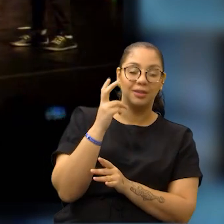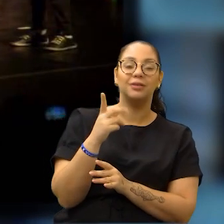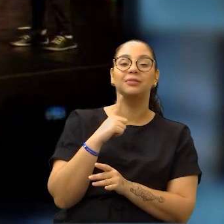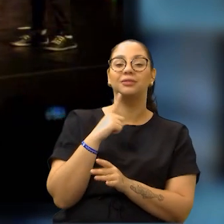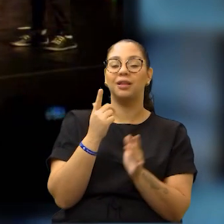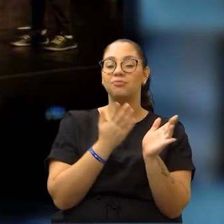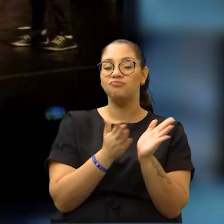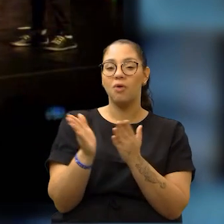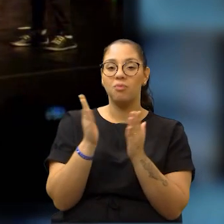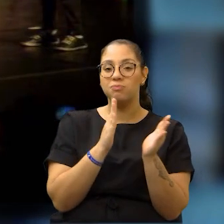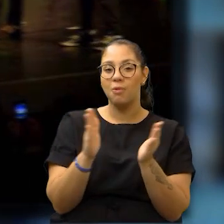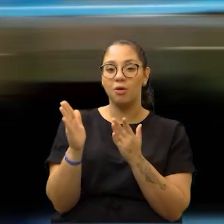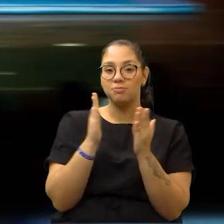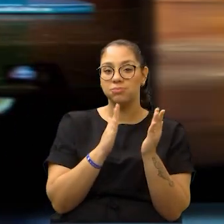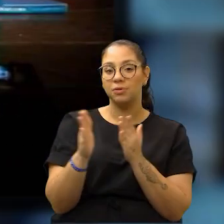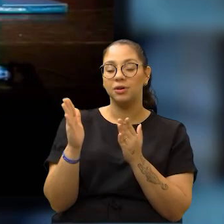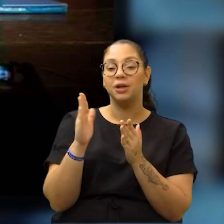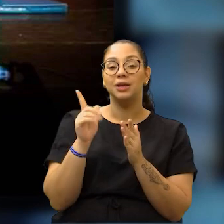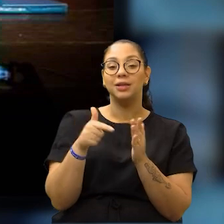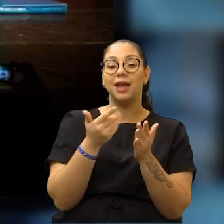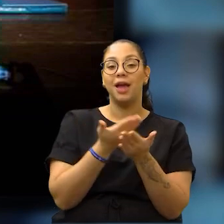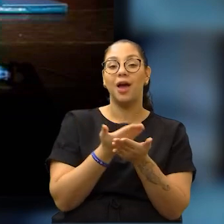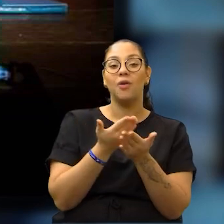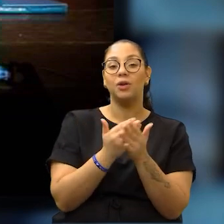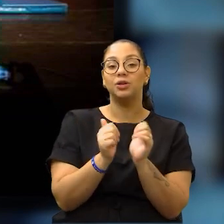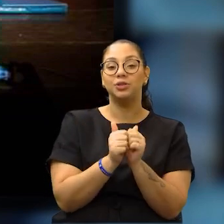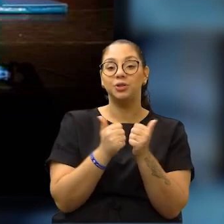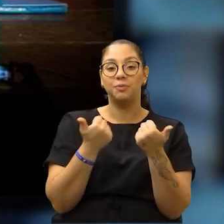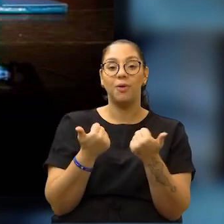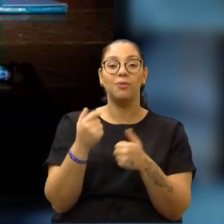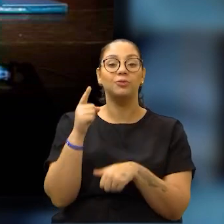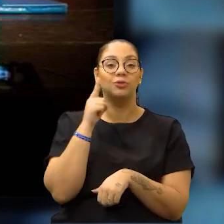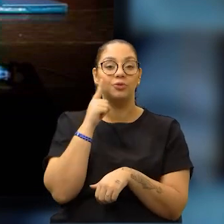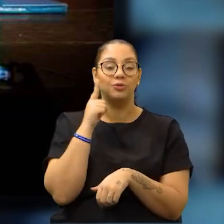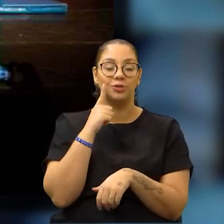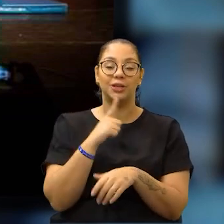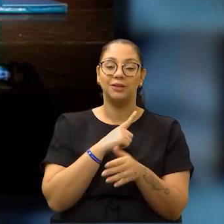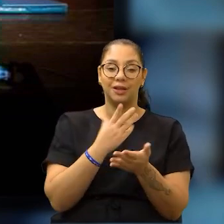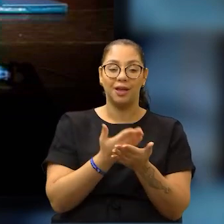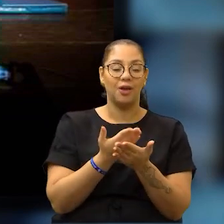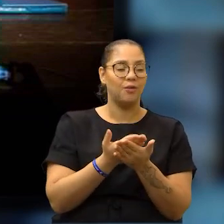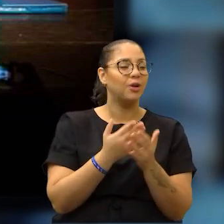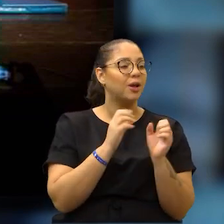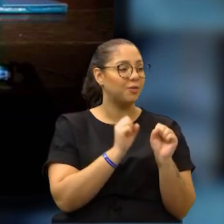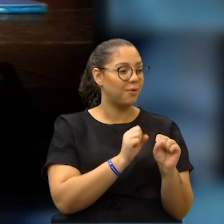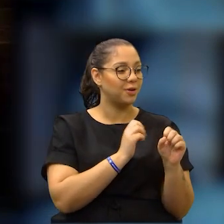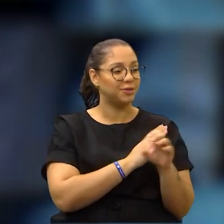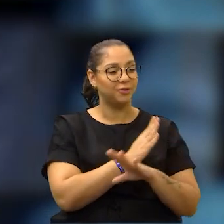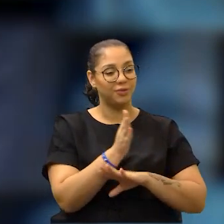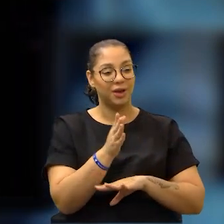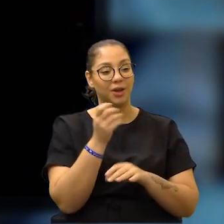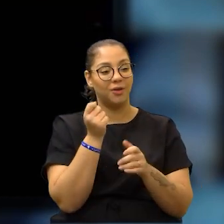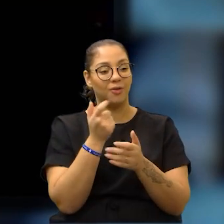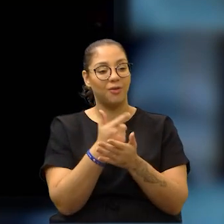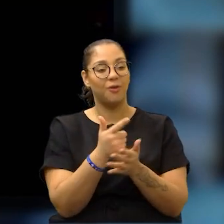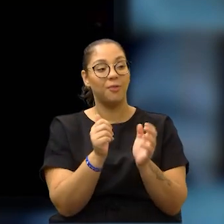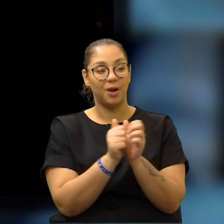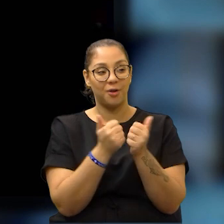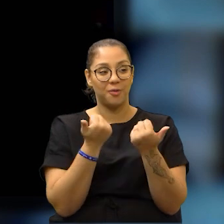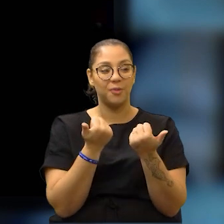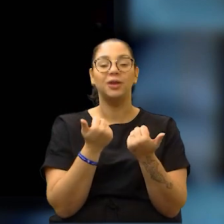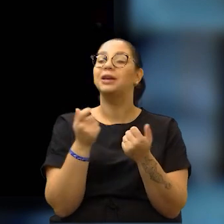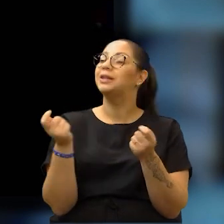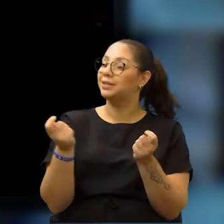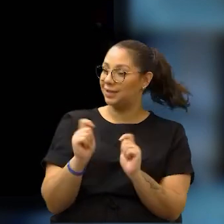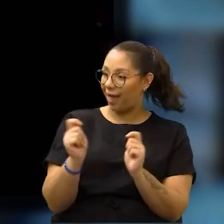segunda a quinta-feira, né? A gente tem essa produção, então aula de pães para os programas tem diariamente. Então dá para vir aqui comprar